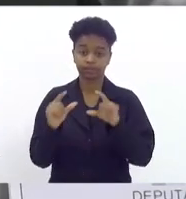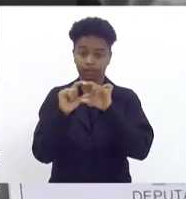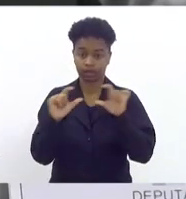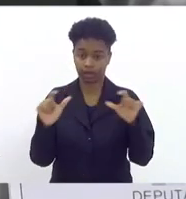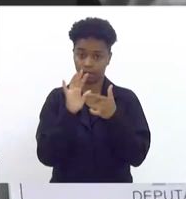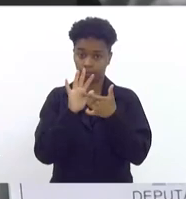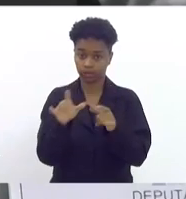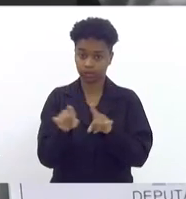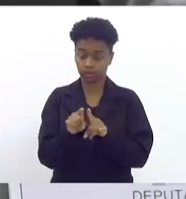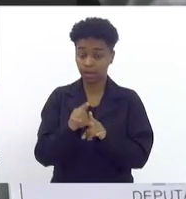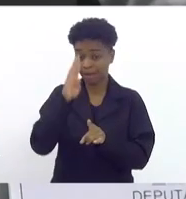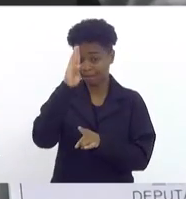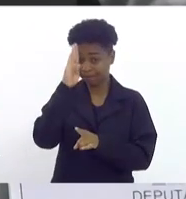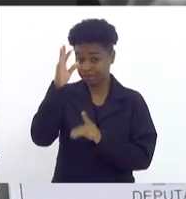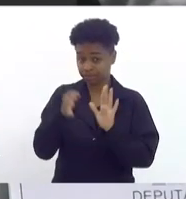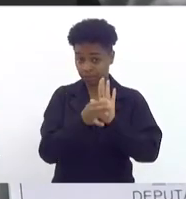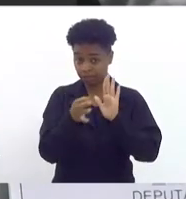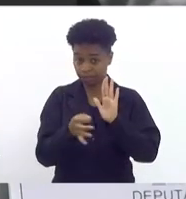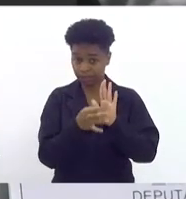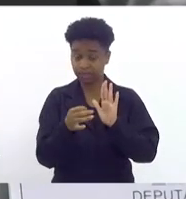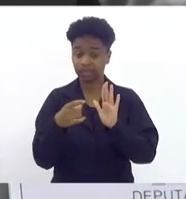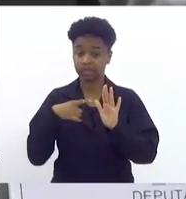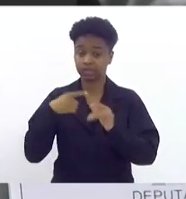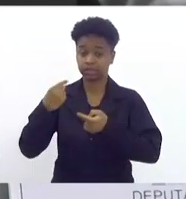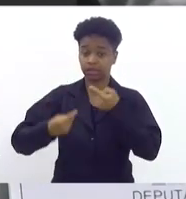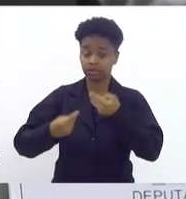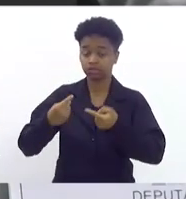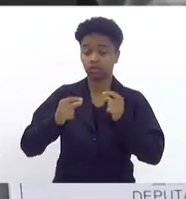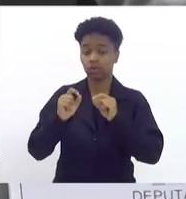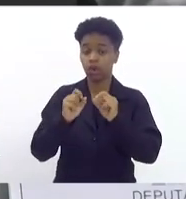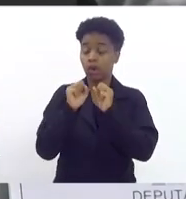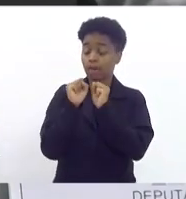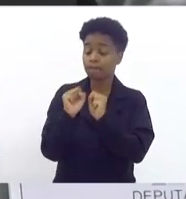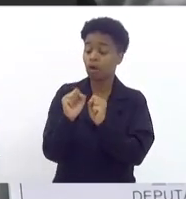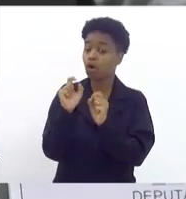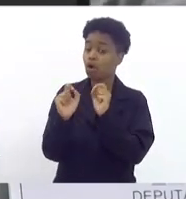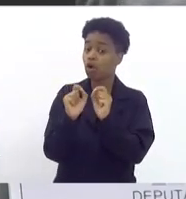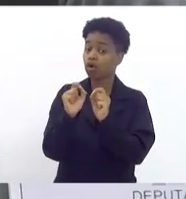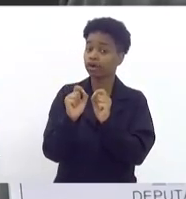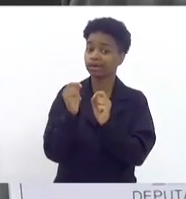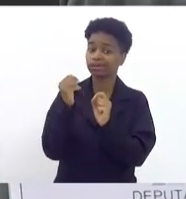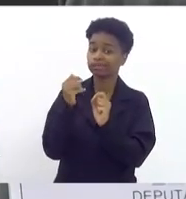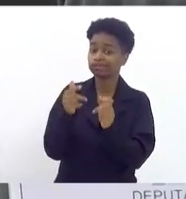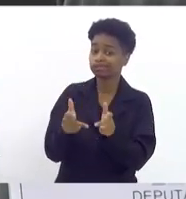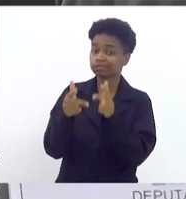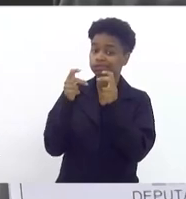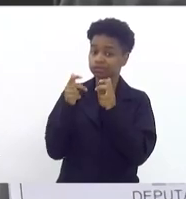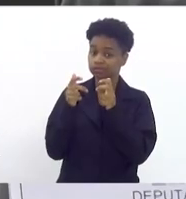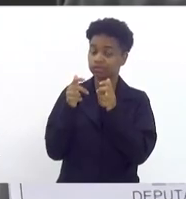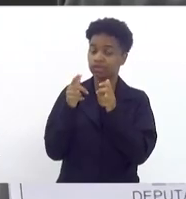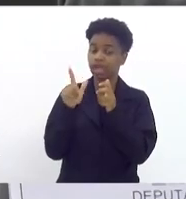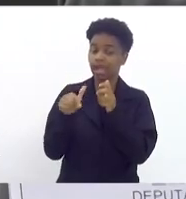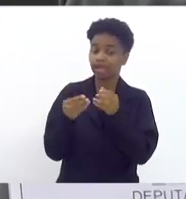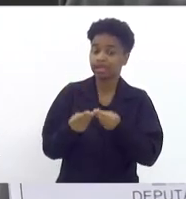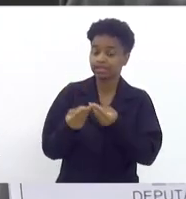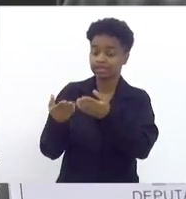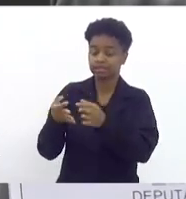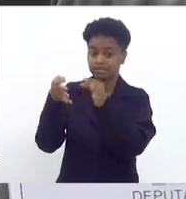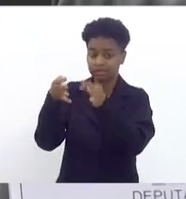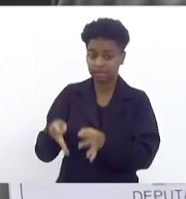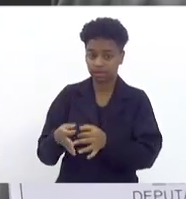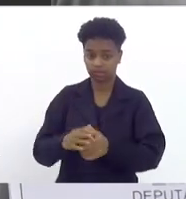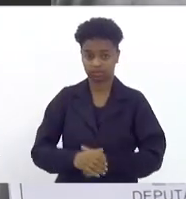diz, o ponto central deste parecer reside na estipulação do que pode juridicamente ser compreendido como destinação